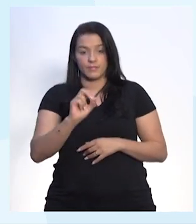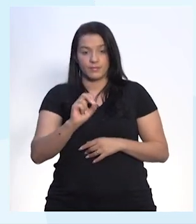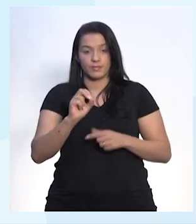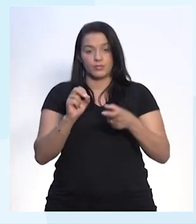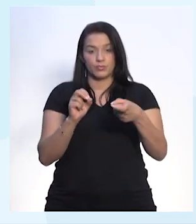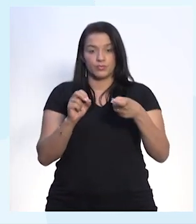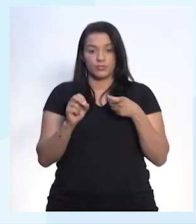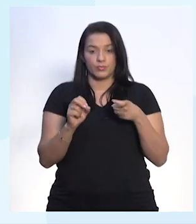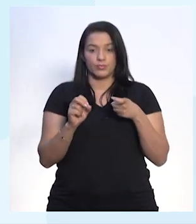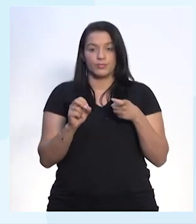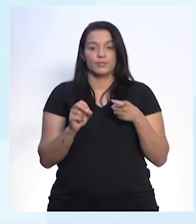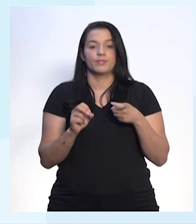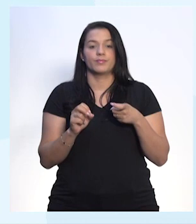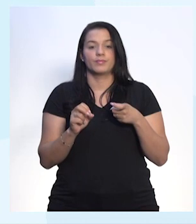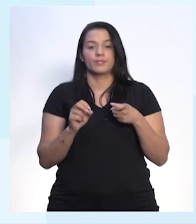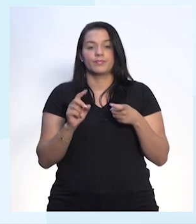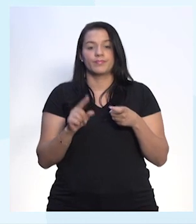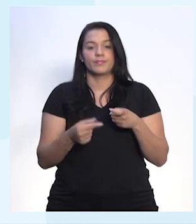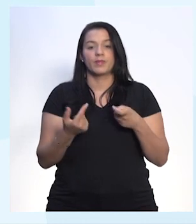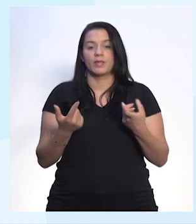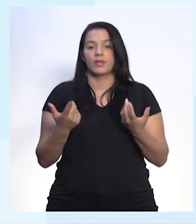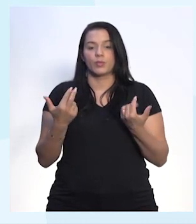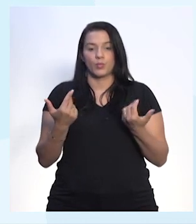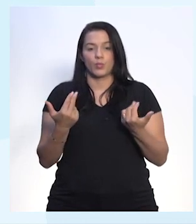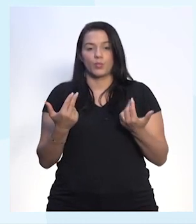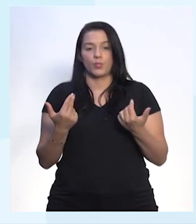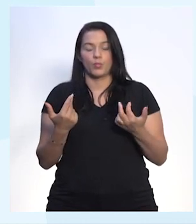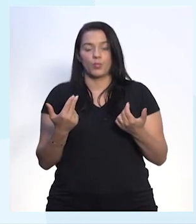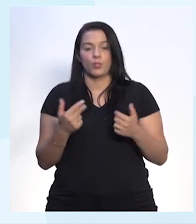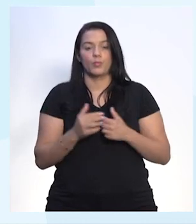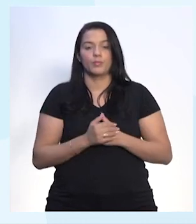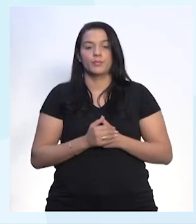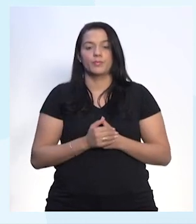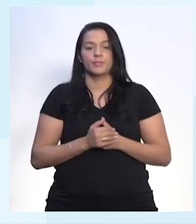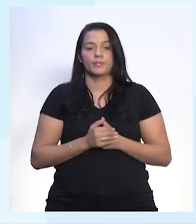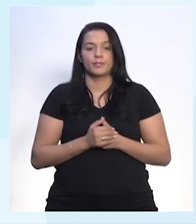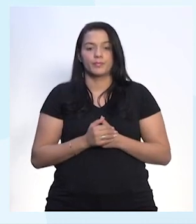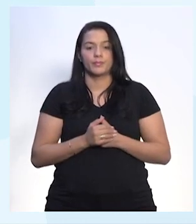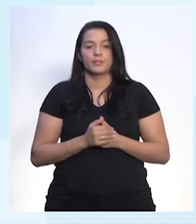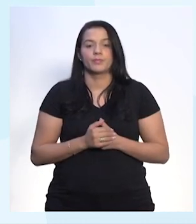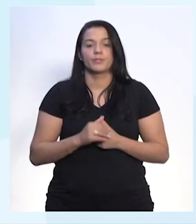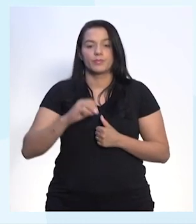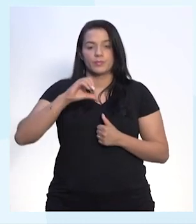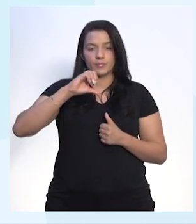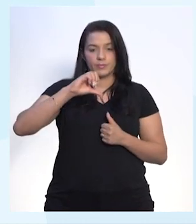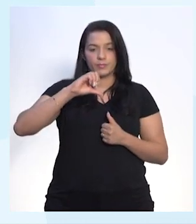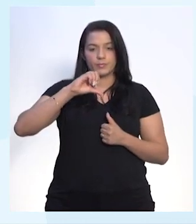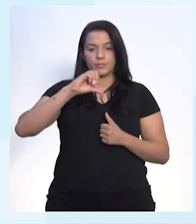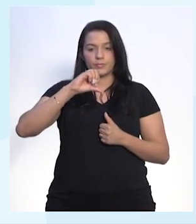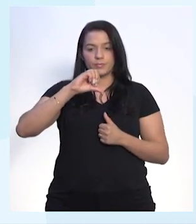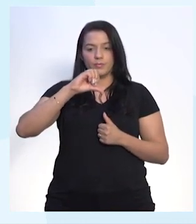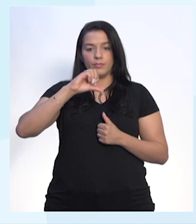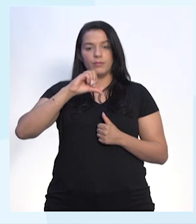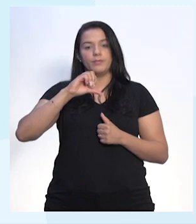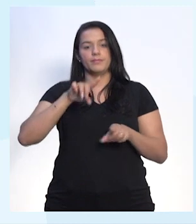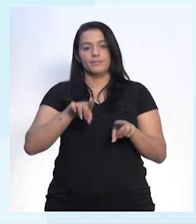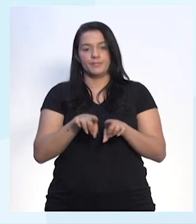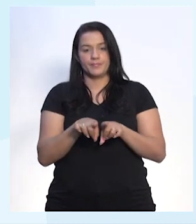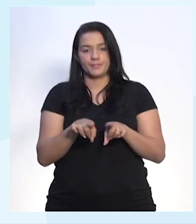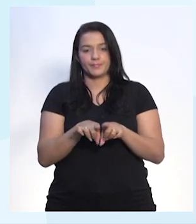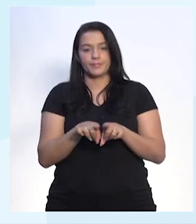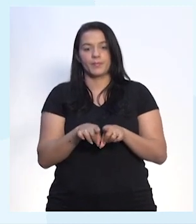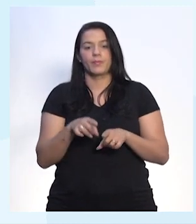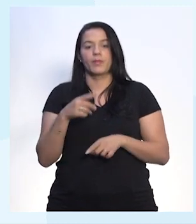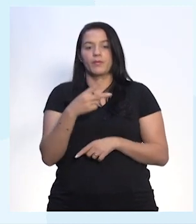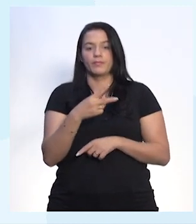ó, está na mesma posição do 20, né, da proporcionalidade, e o 9 está na mesma proporção